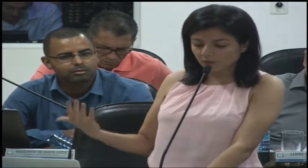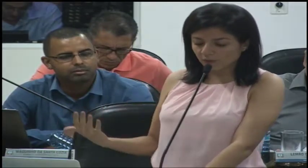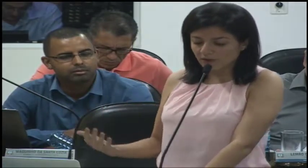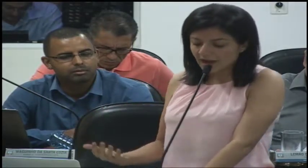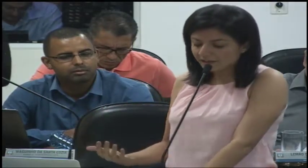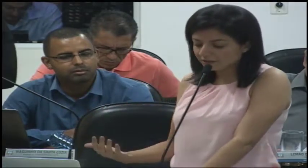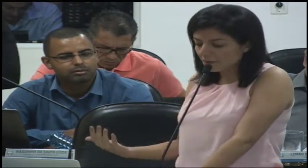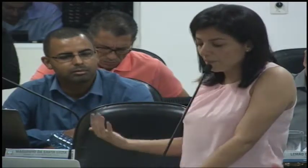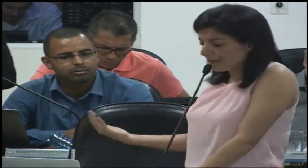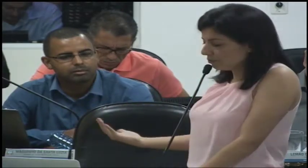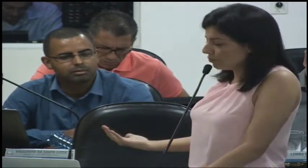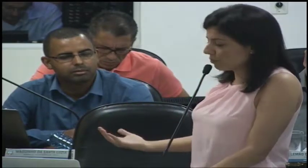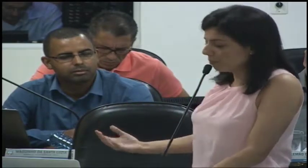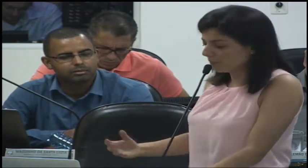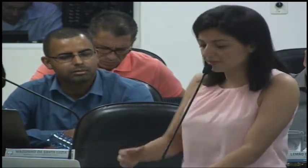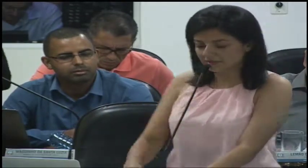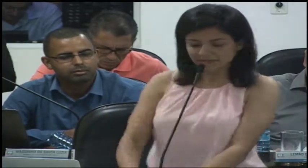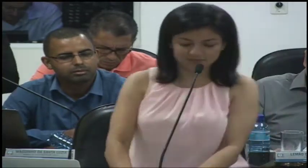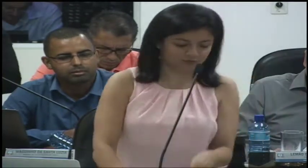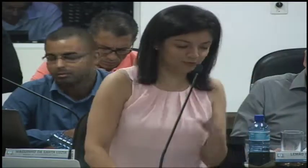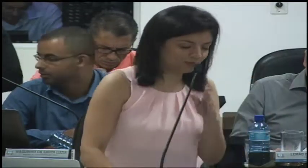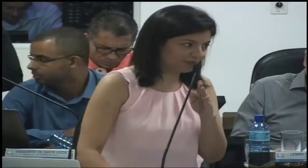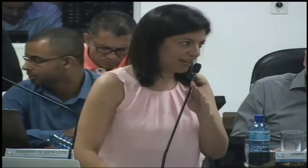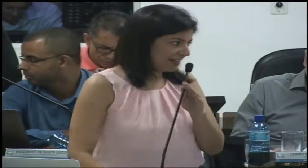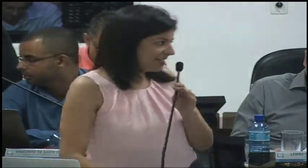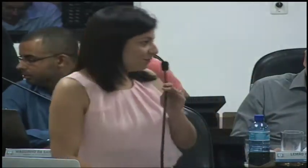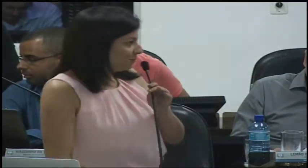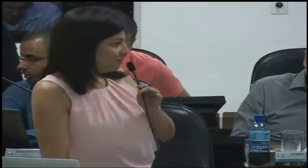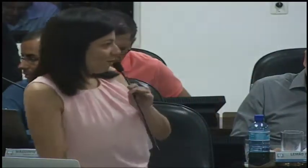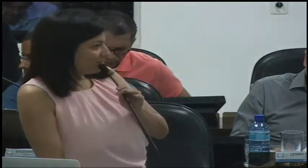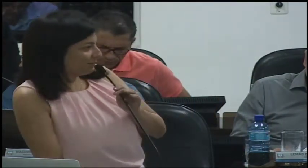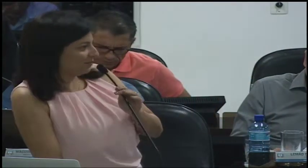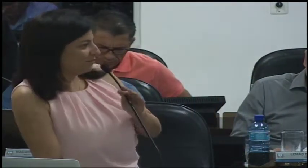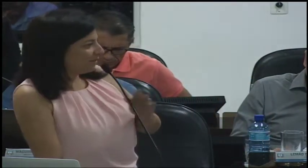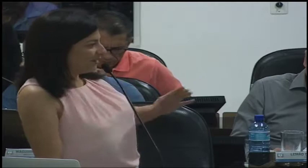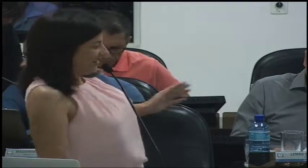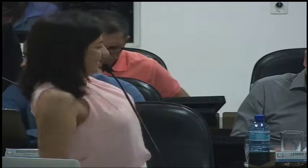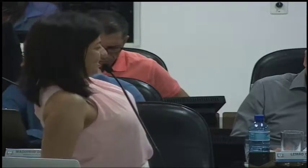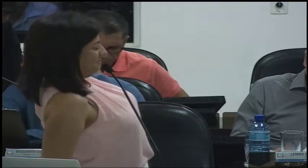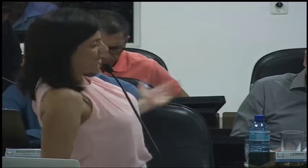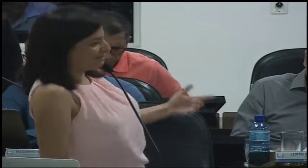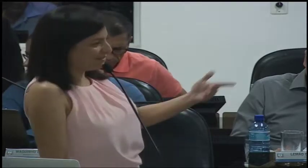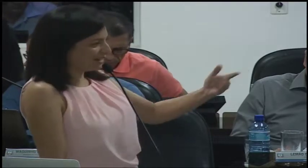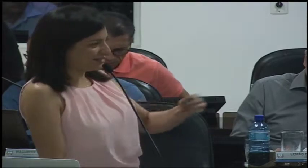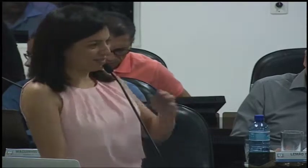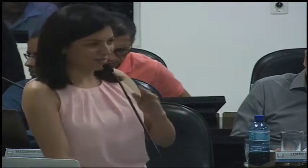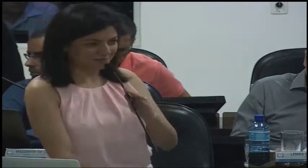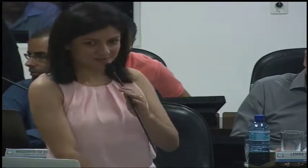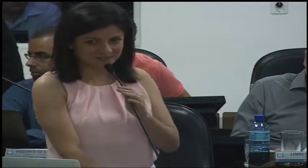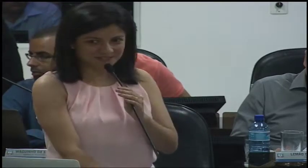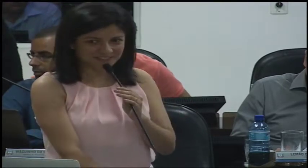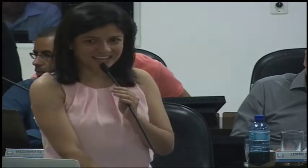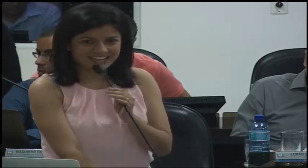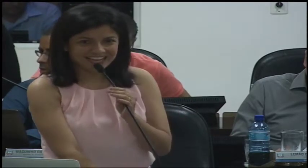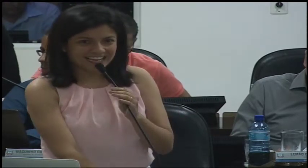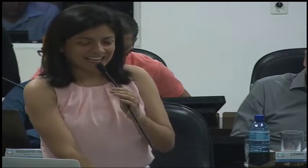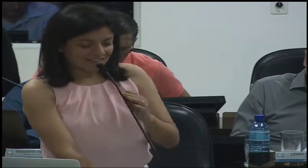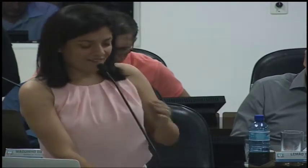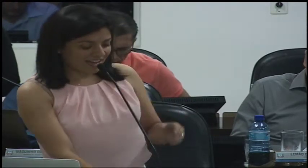foi colocado, eu peço desculpas. Deixa eu me virar aqui, que senão eu fico de costas para o público. Quero falar para o vereador e para as pessoas